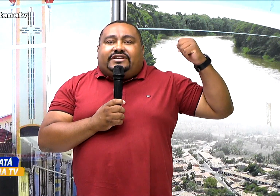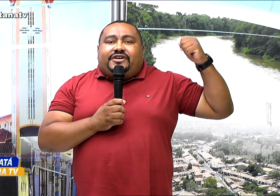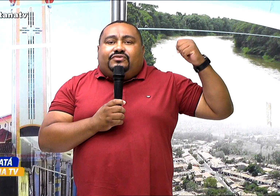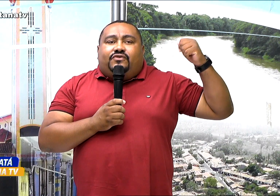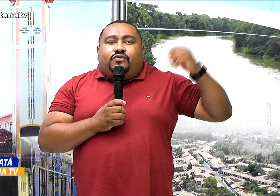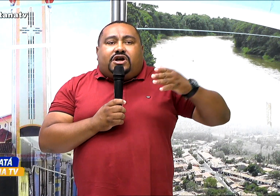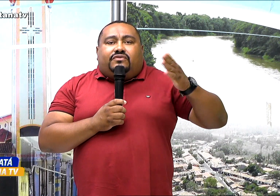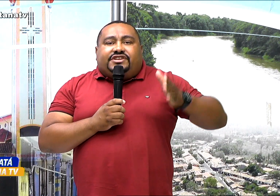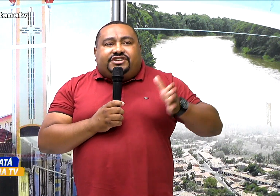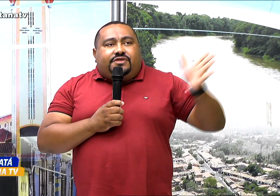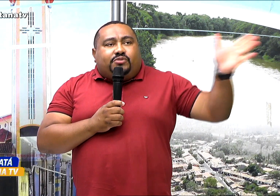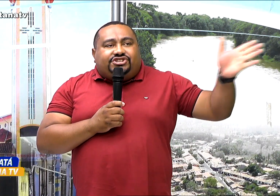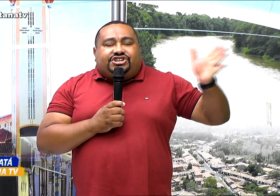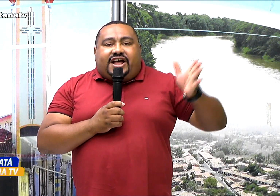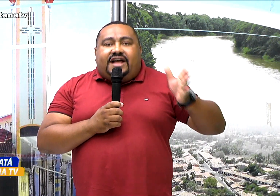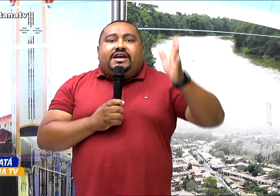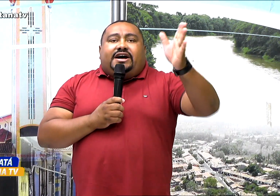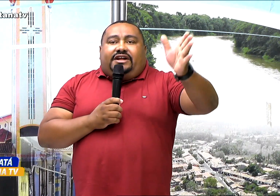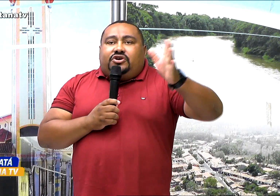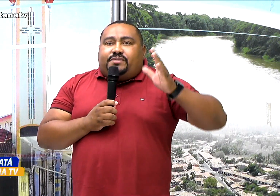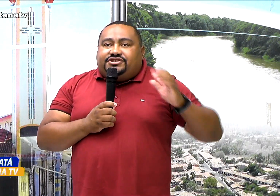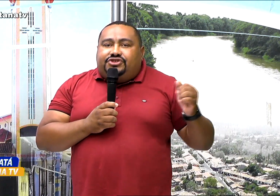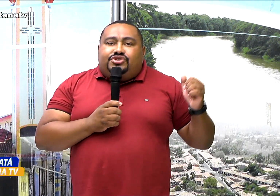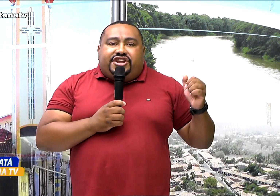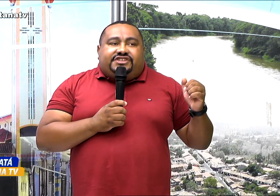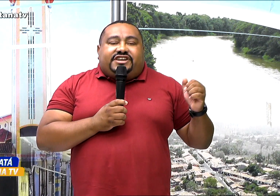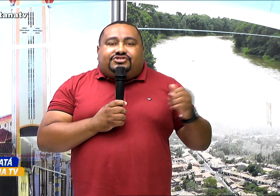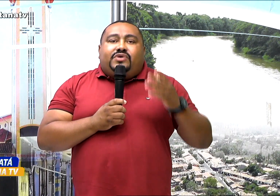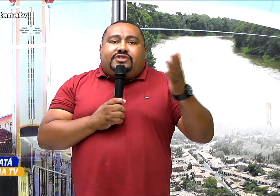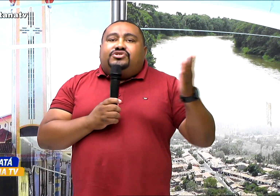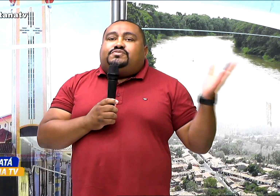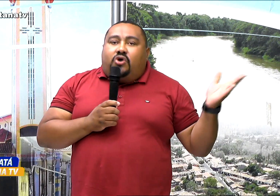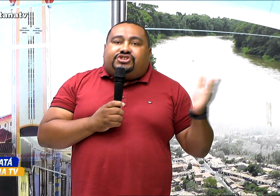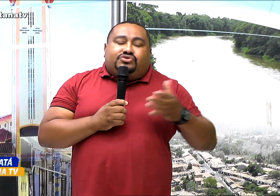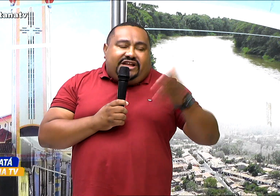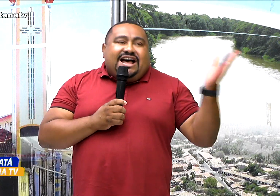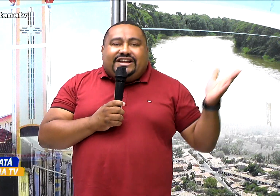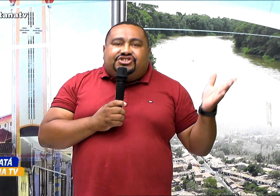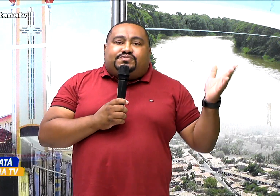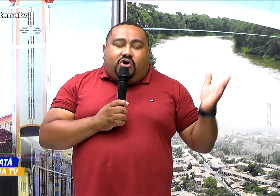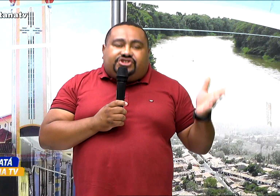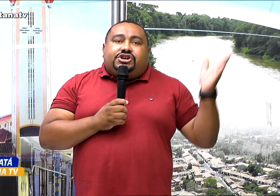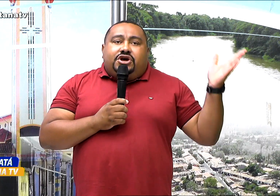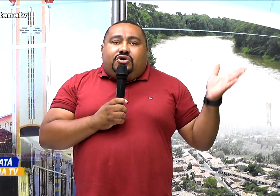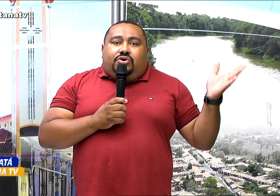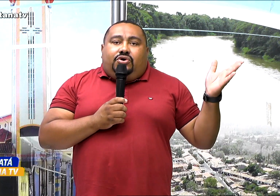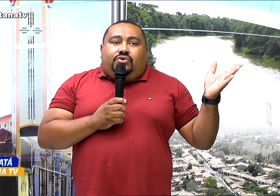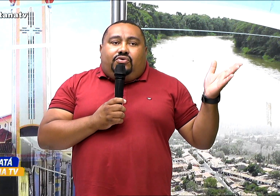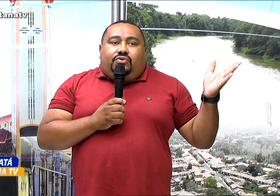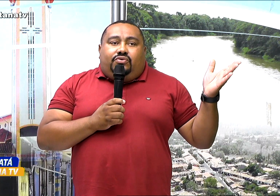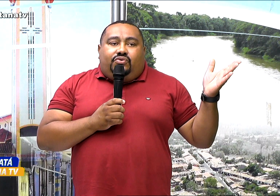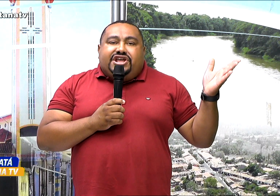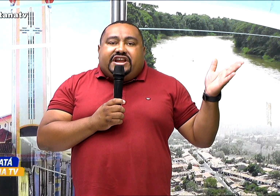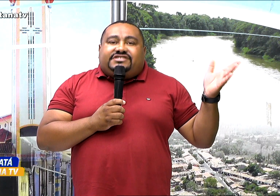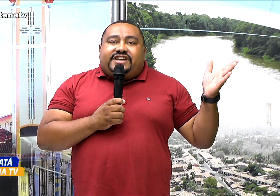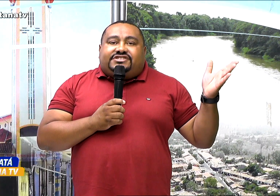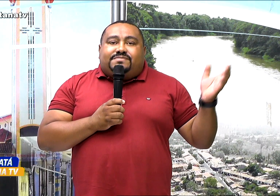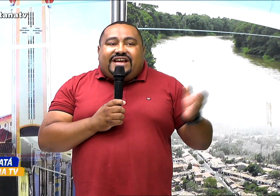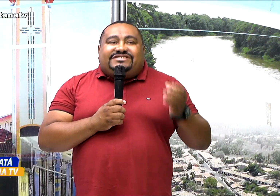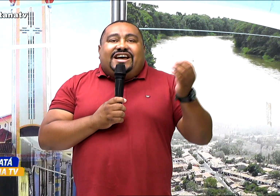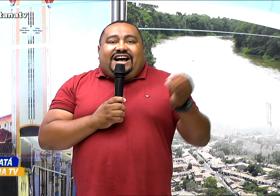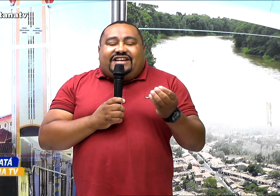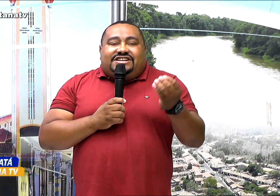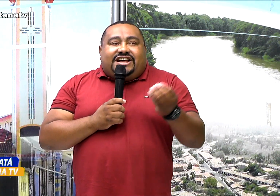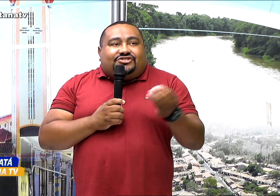dá através do Fofoca conversando ele pode chegar até o presente do INSS não é do esporte não é da área de esporte o